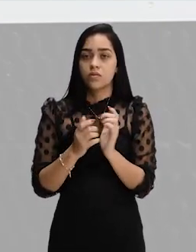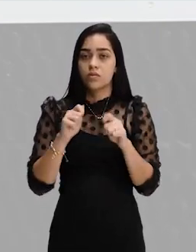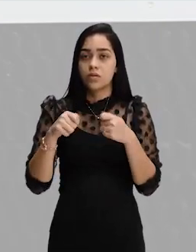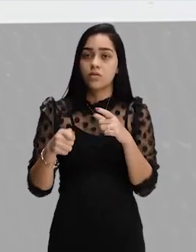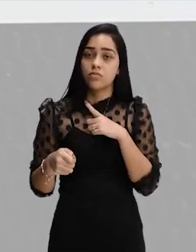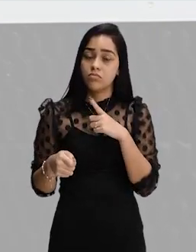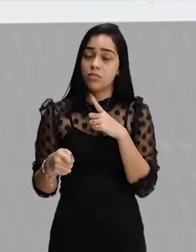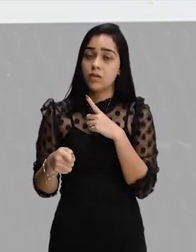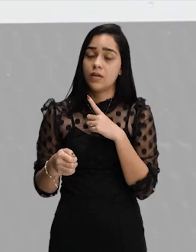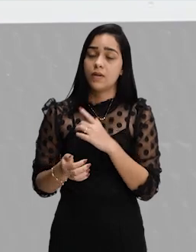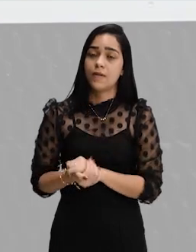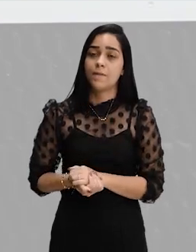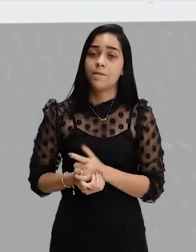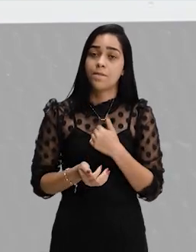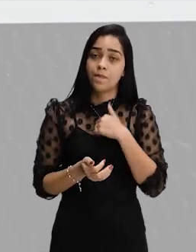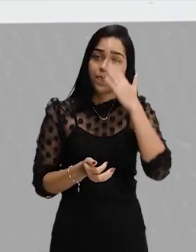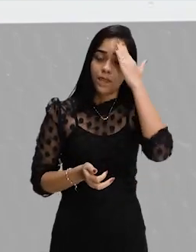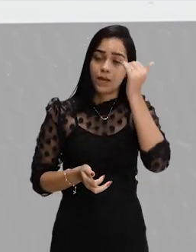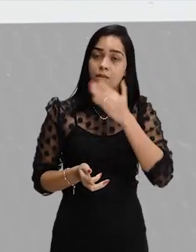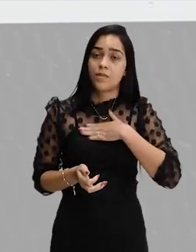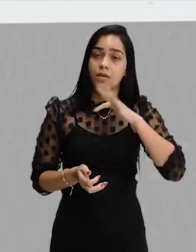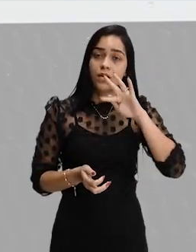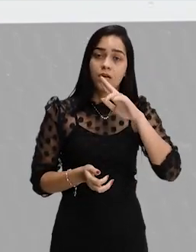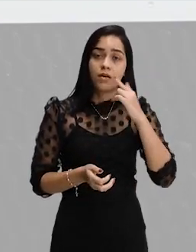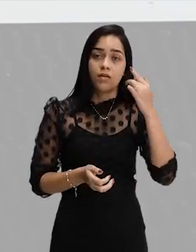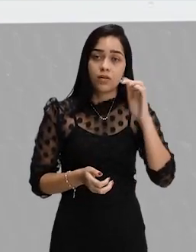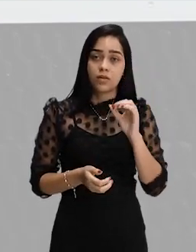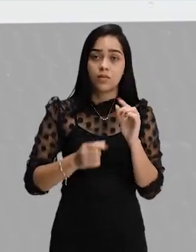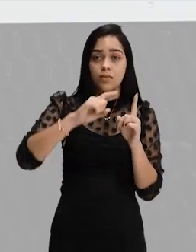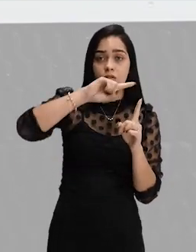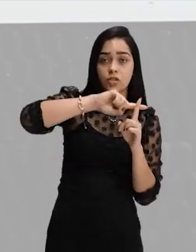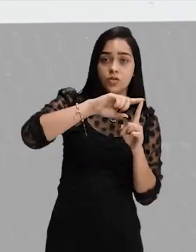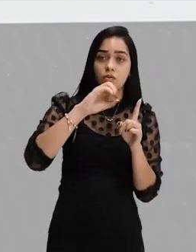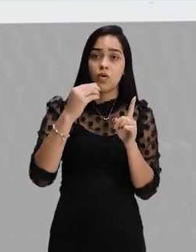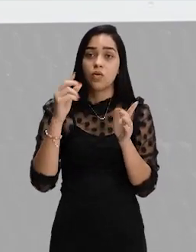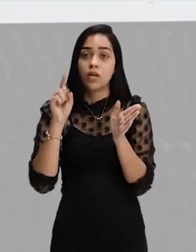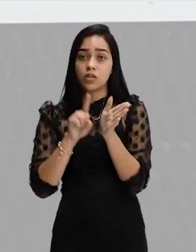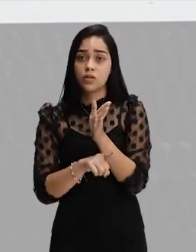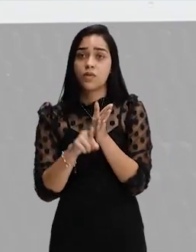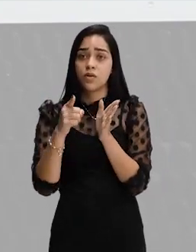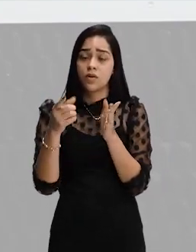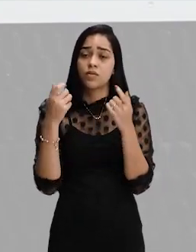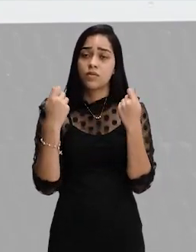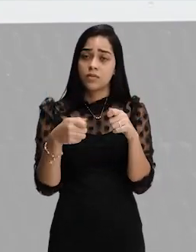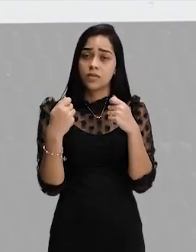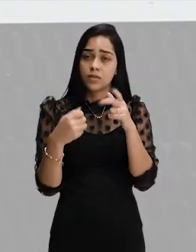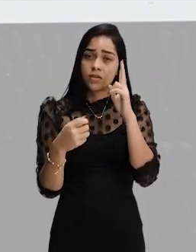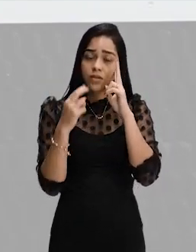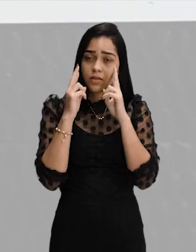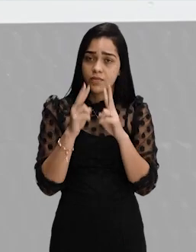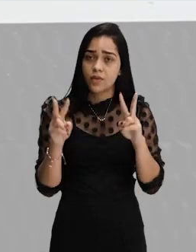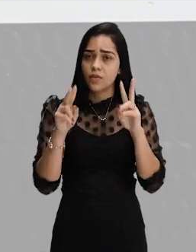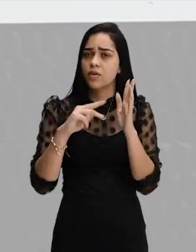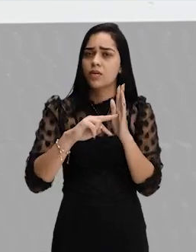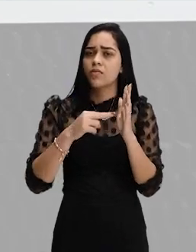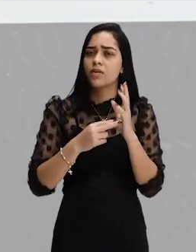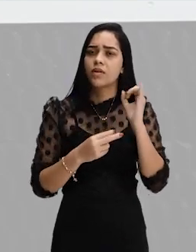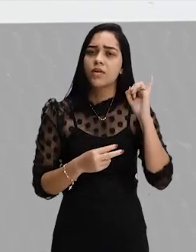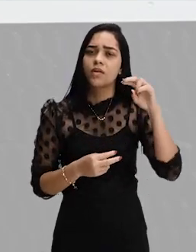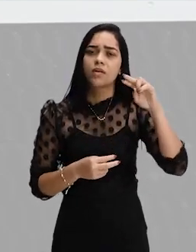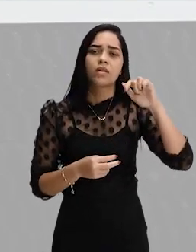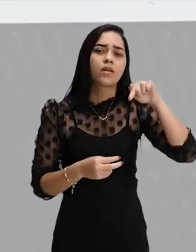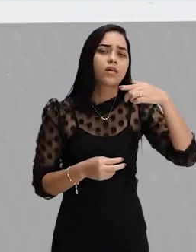apanhado geral. Eu sei quando minha função é positiva, eu sei que é negativa. Agora você tem que olhar o que a inequação está te